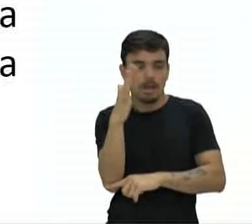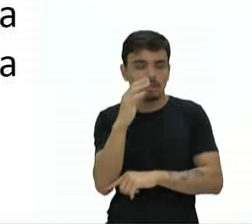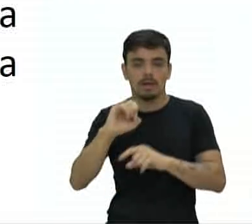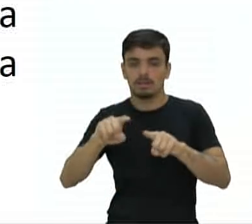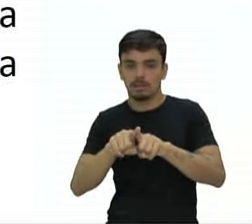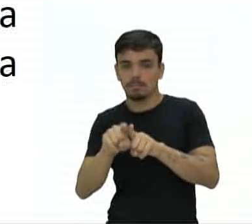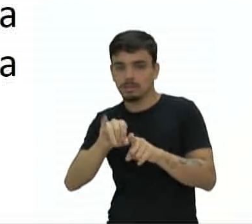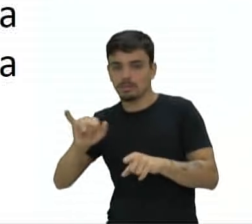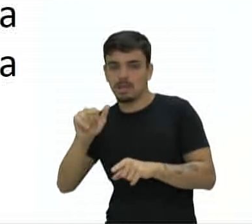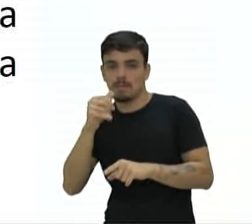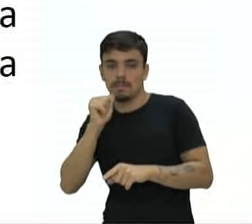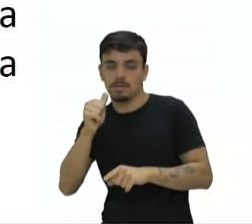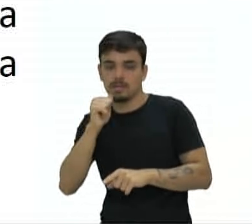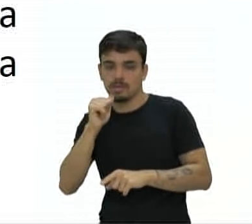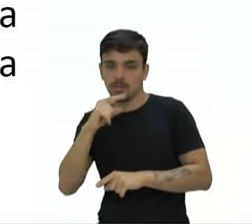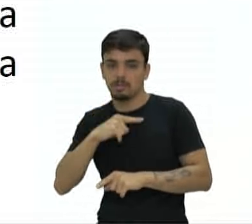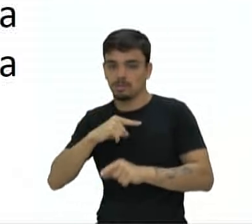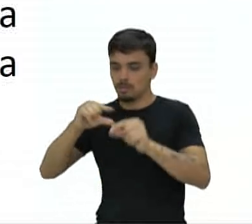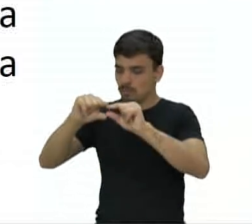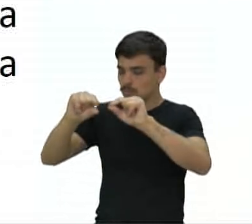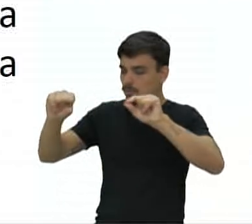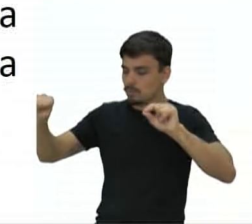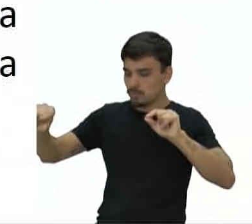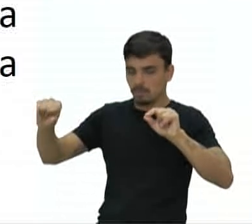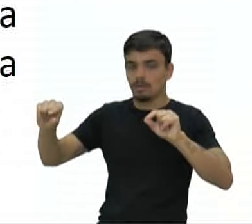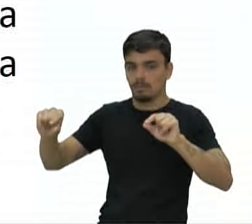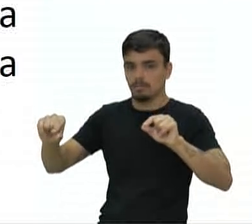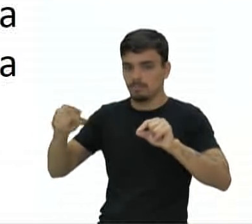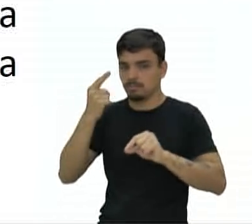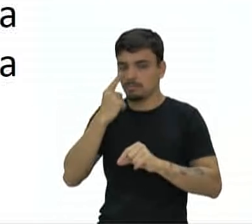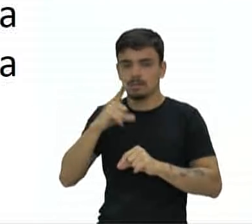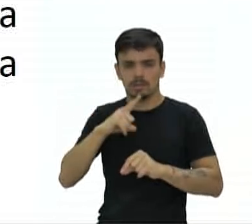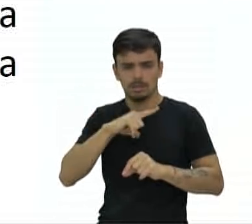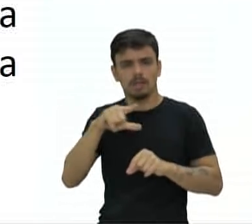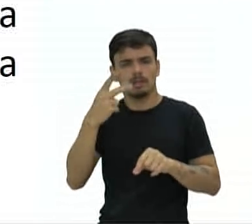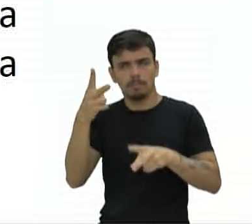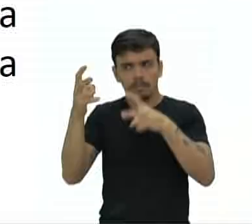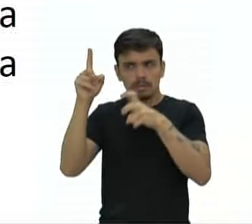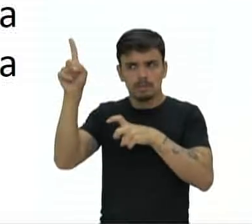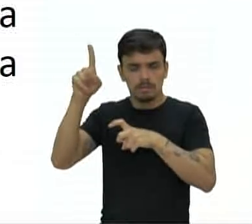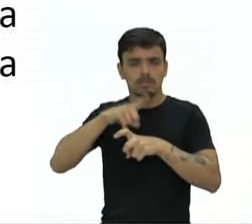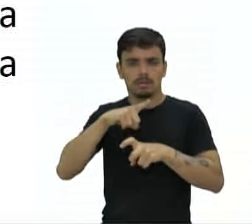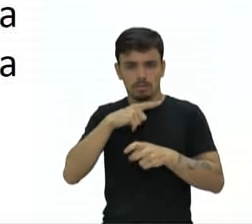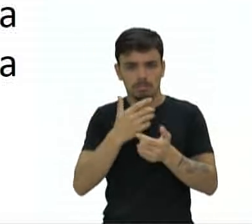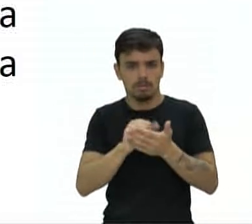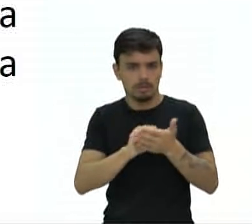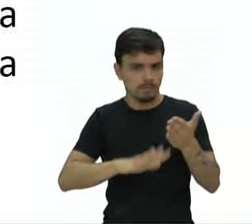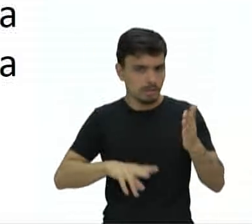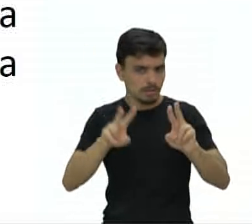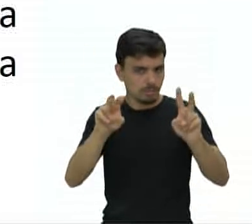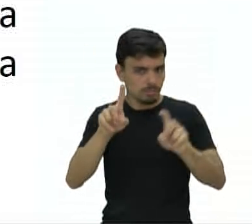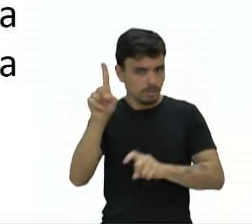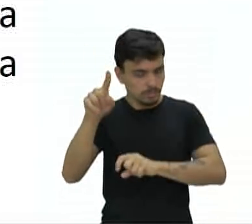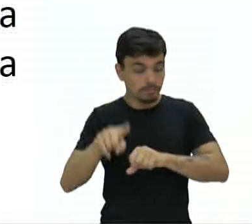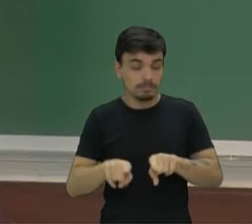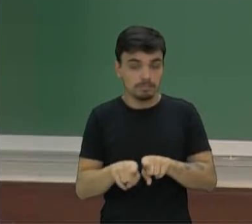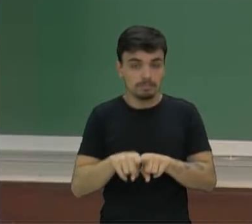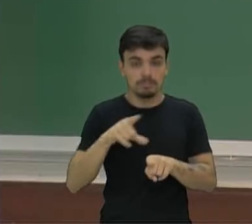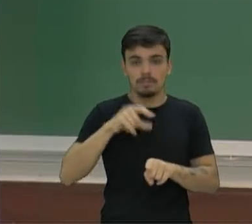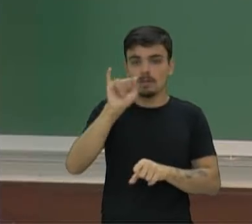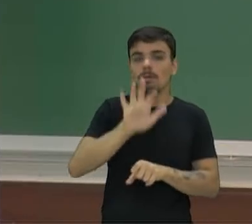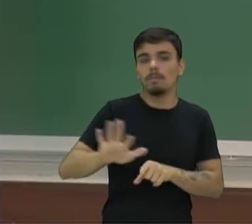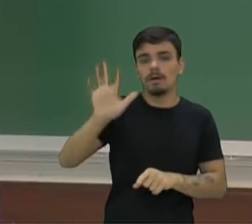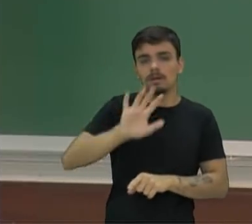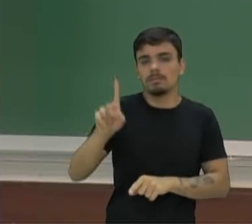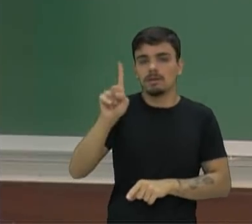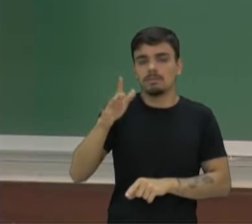lã. Prestem bastante atenção nessa questão, que tem até inclusive uma atividade no finalzinho da nossa aula de hoje. Aqui uma imagem, um vaso,